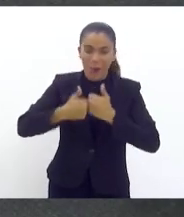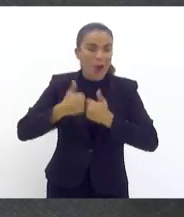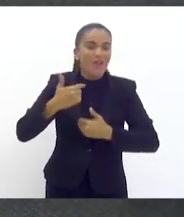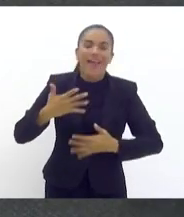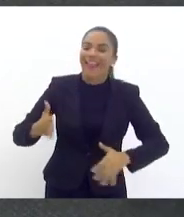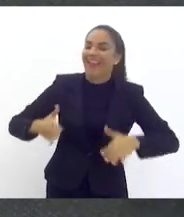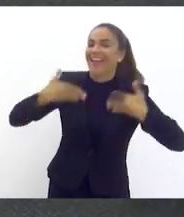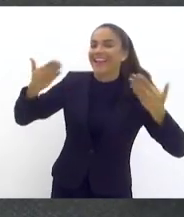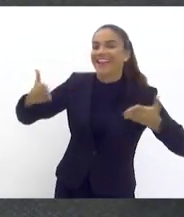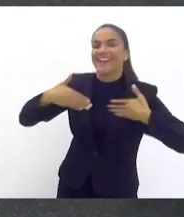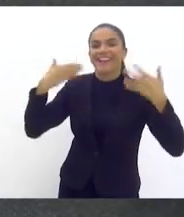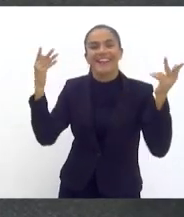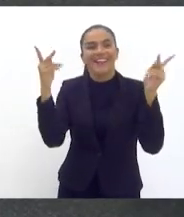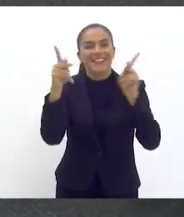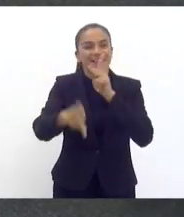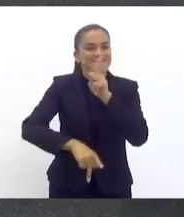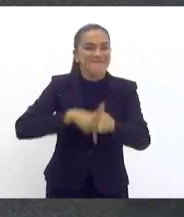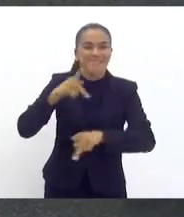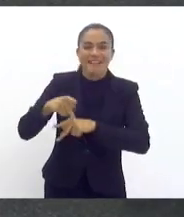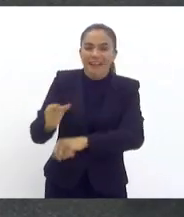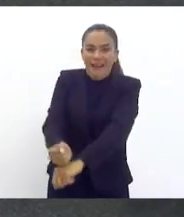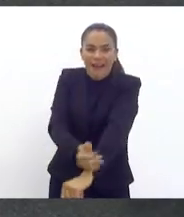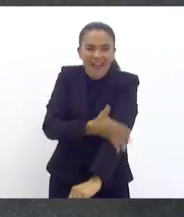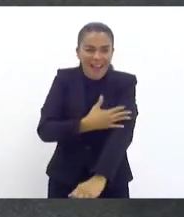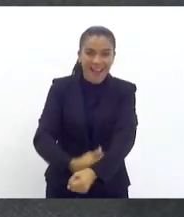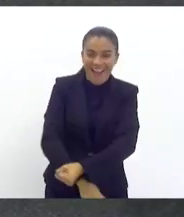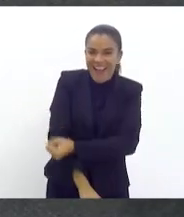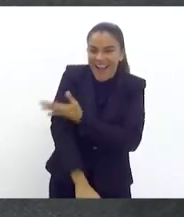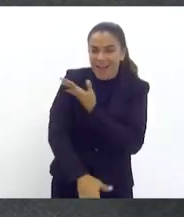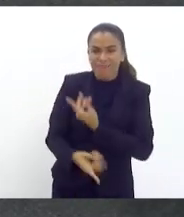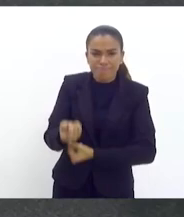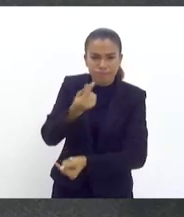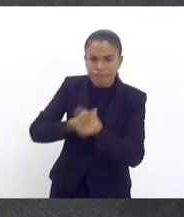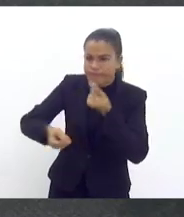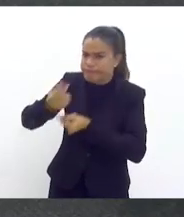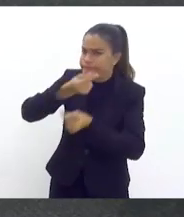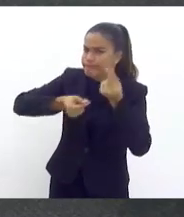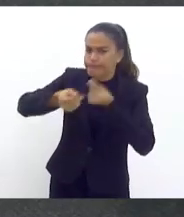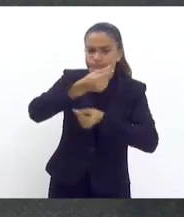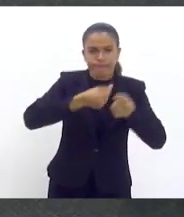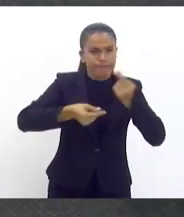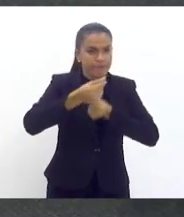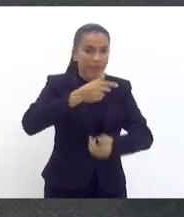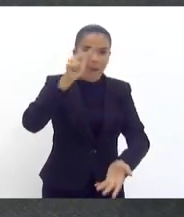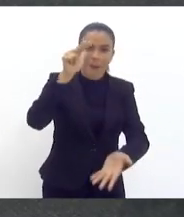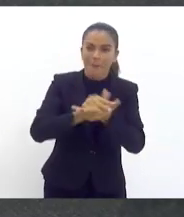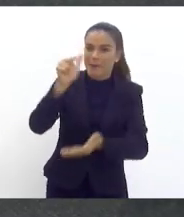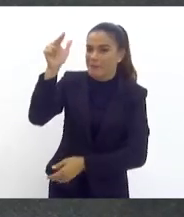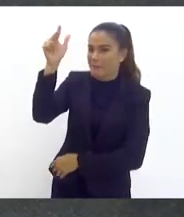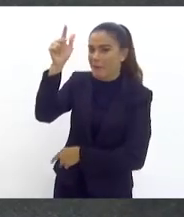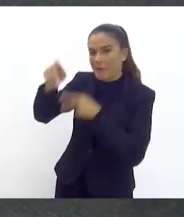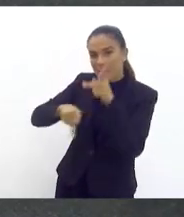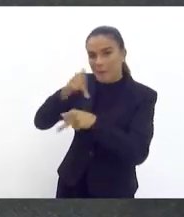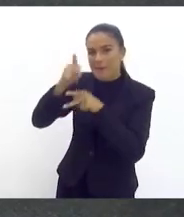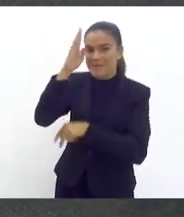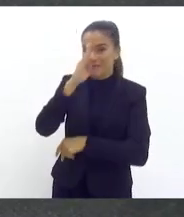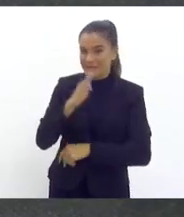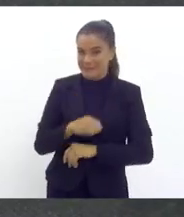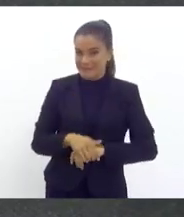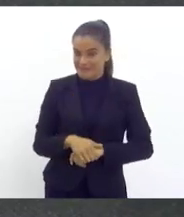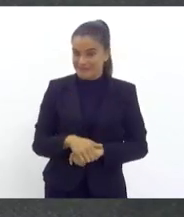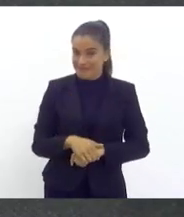do povo, mexe com a nossa emoção, gera riqueza, é um patrimônio do povo. Então, eu